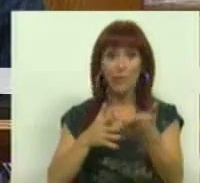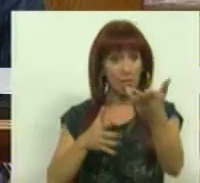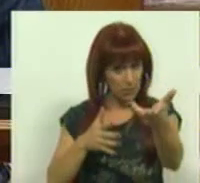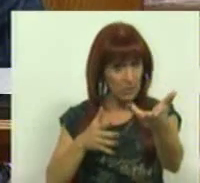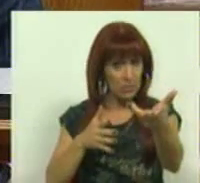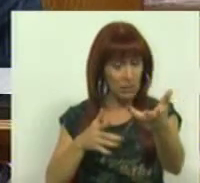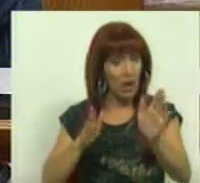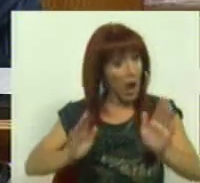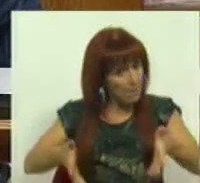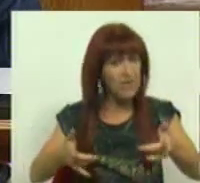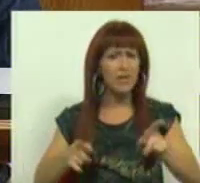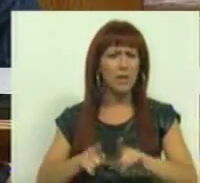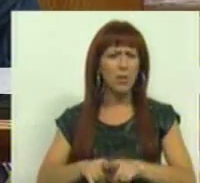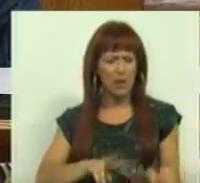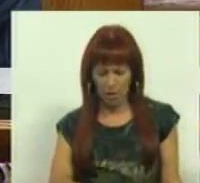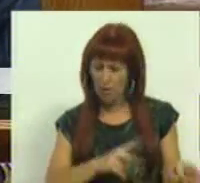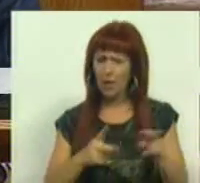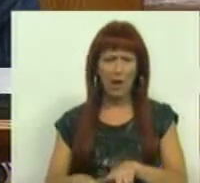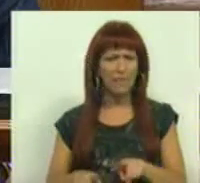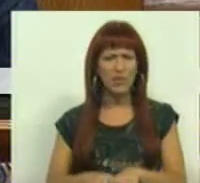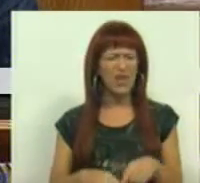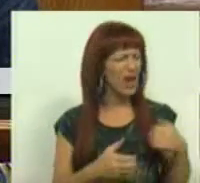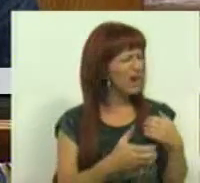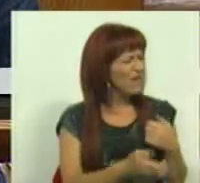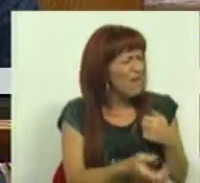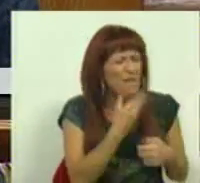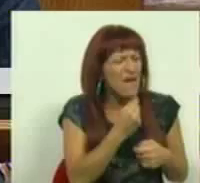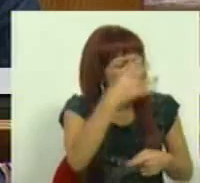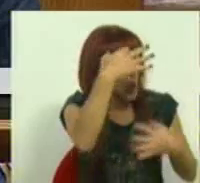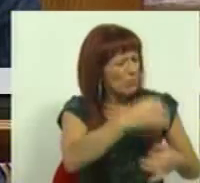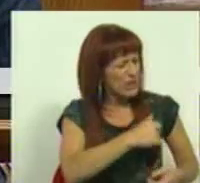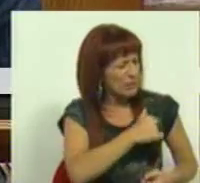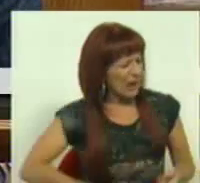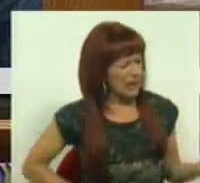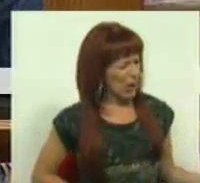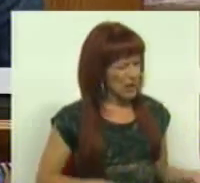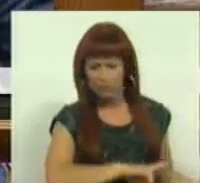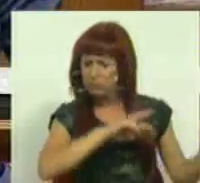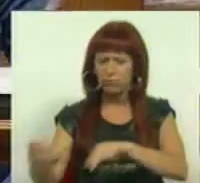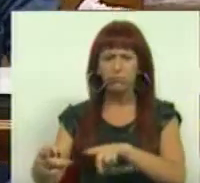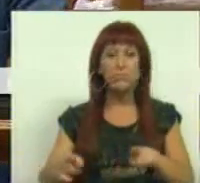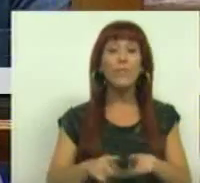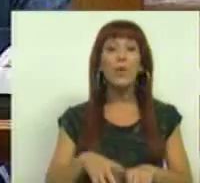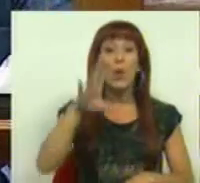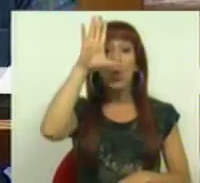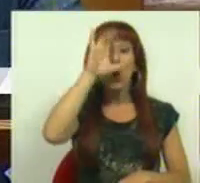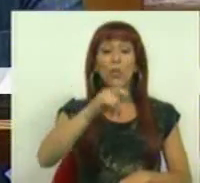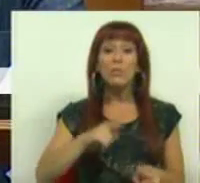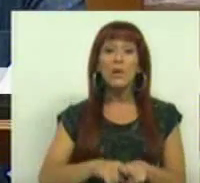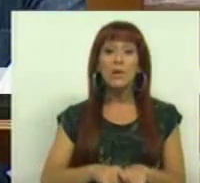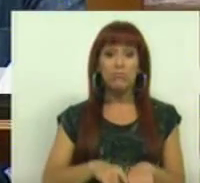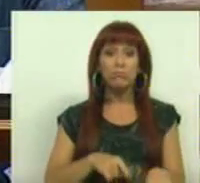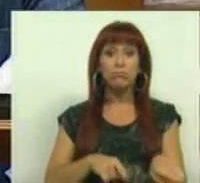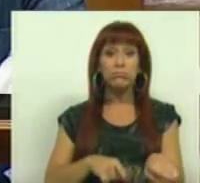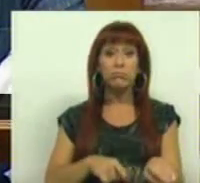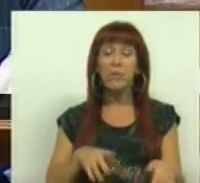mesmo que é preciso transformar velhos comportamentos preguiçosos, o Governo foi